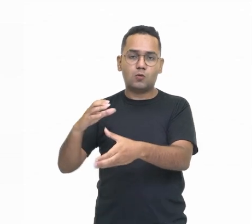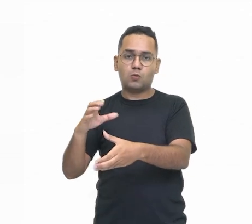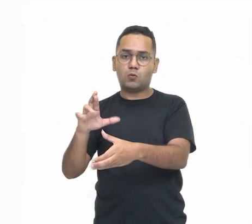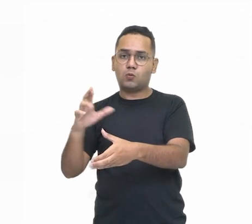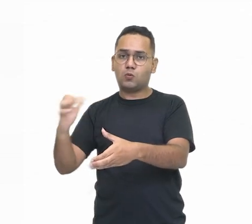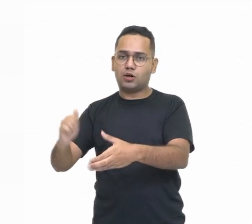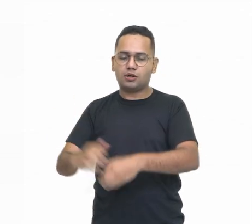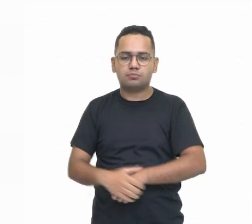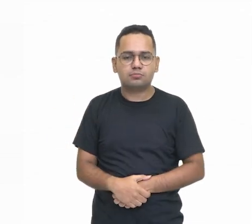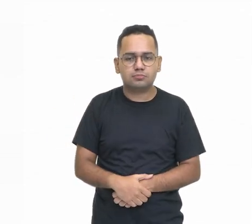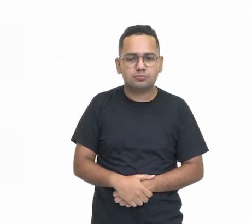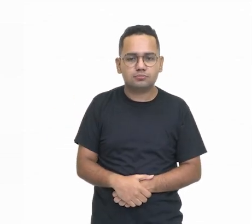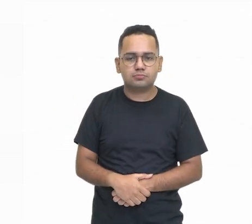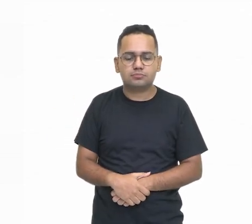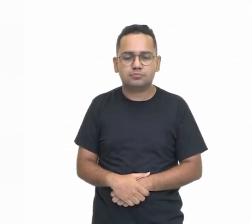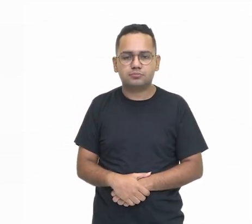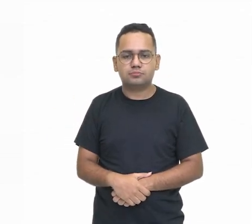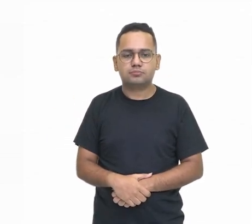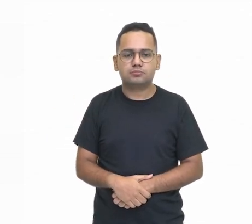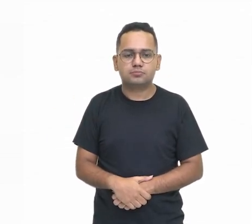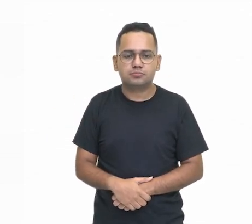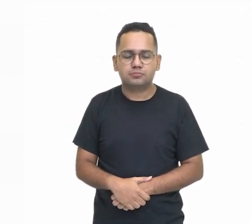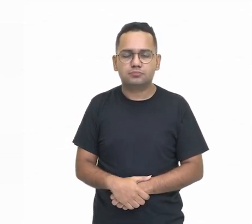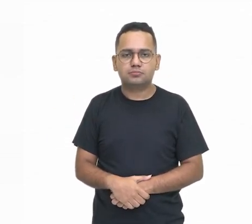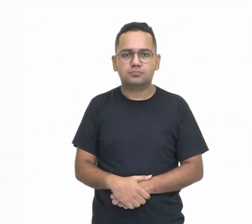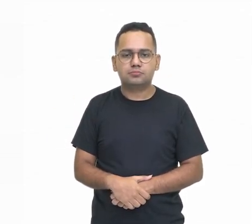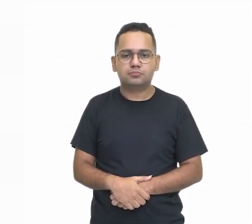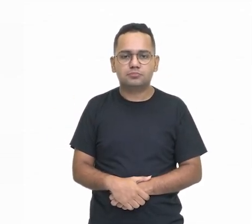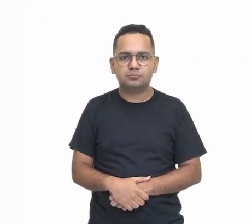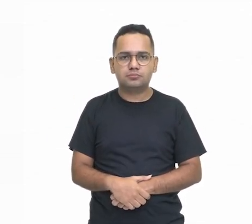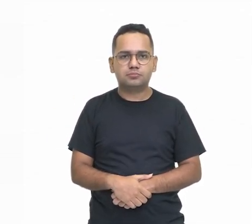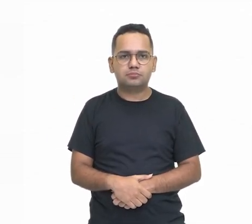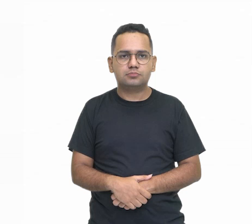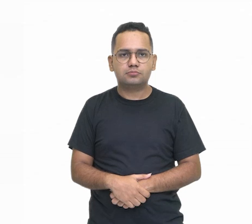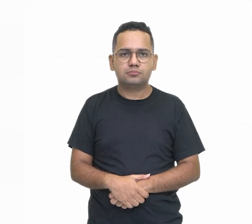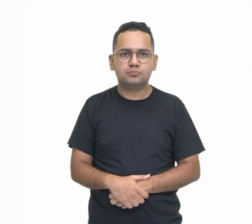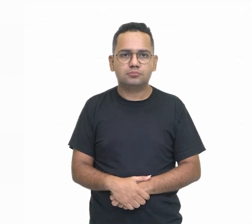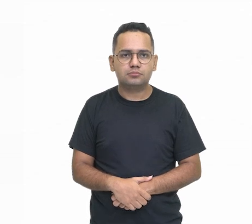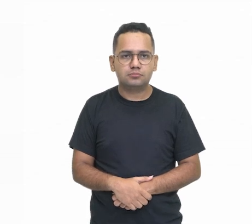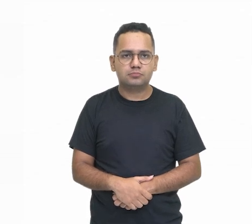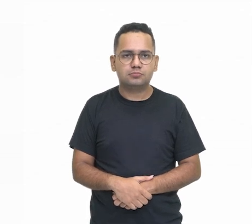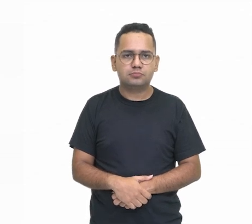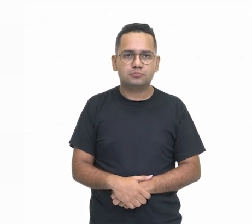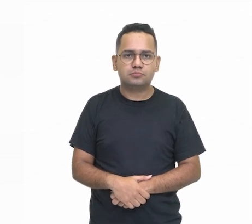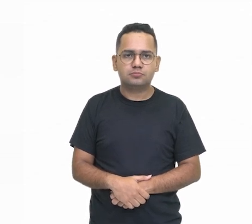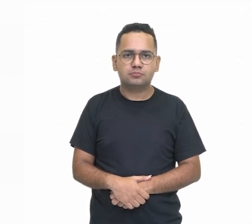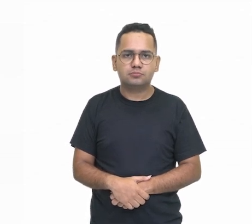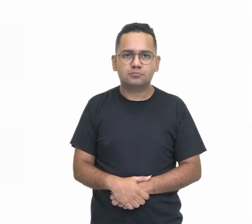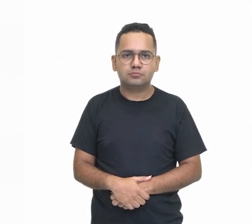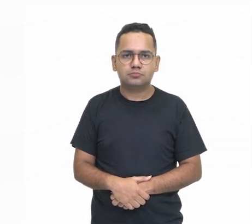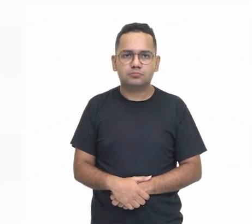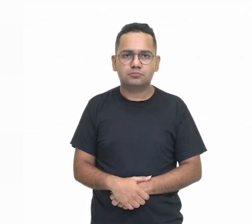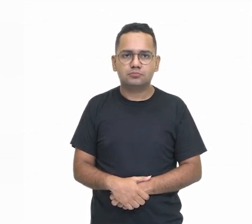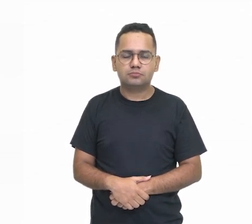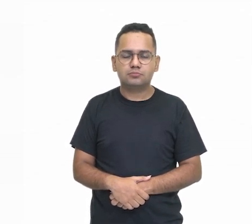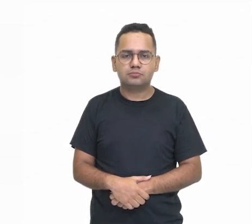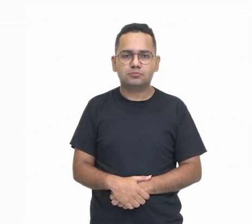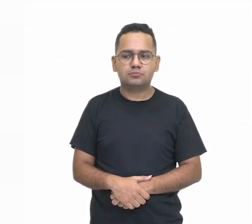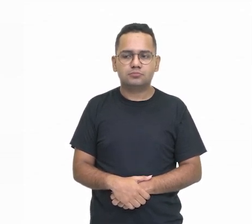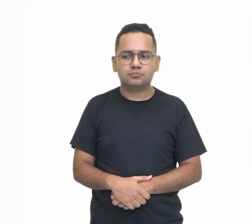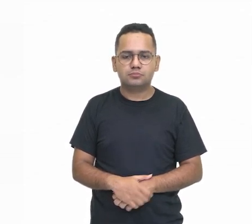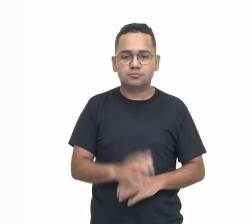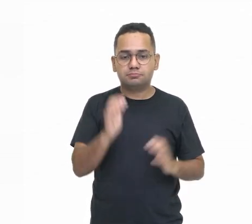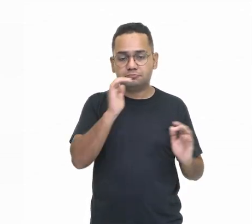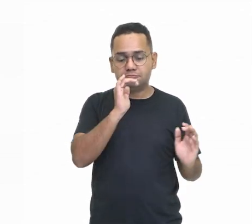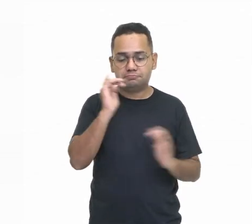justamente o Ailu, né, que apresentava um representante que era o Curaca. E na